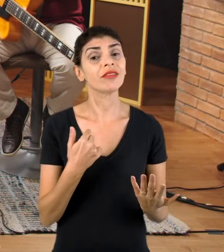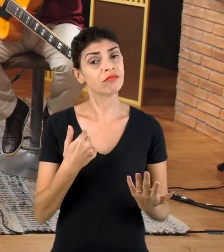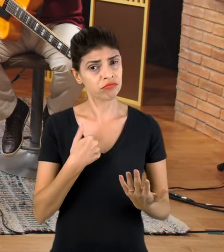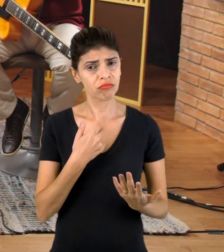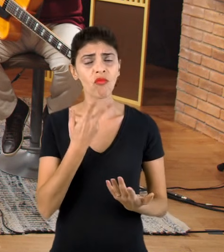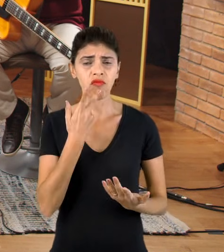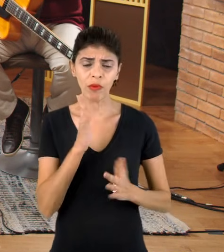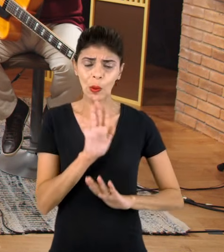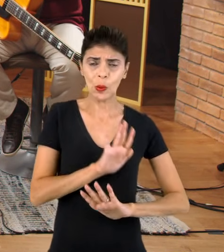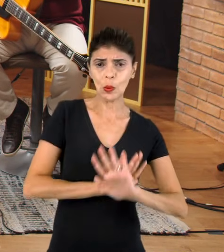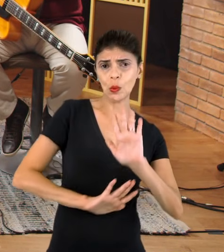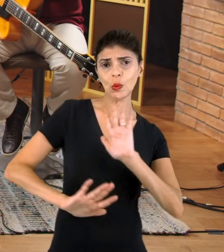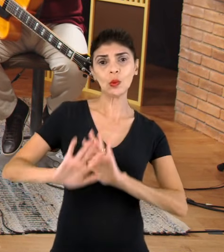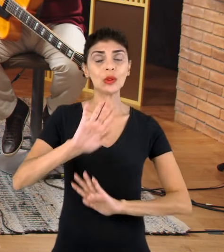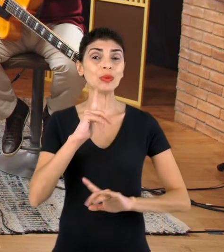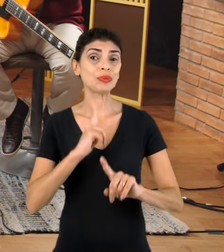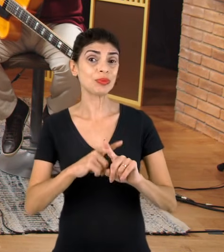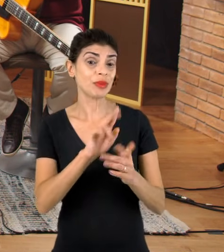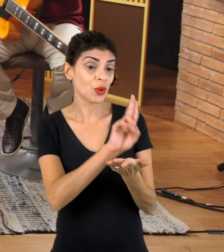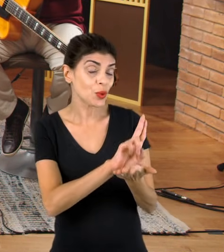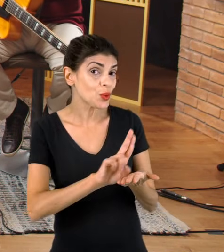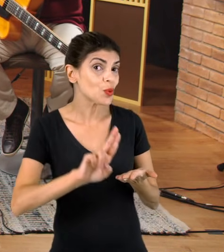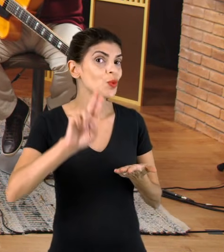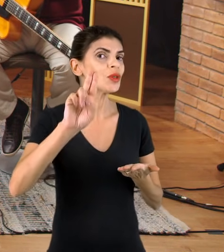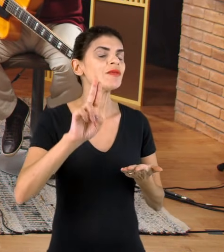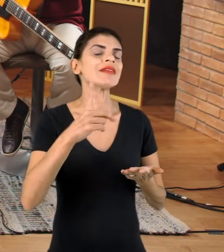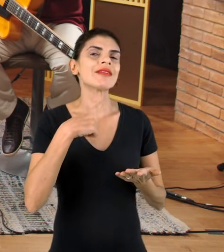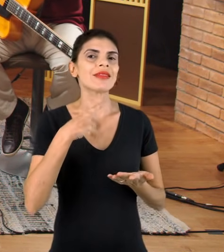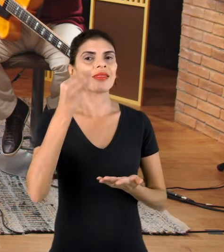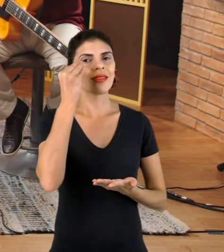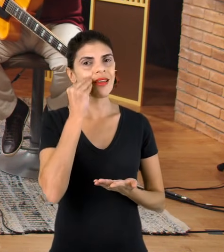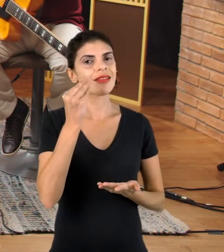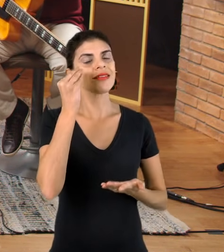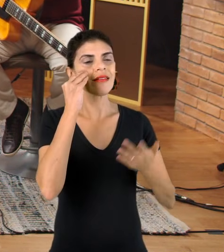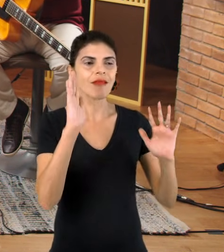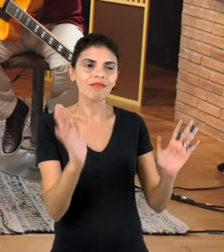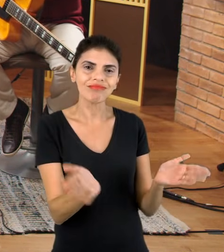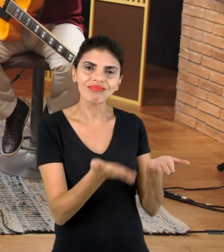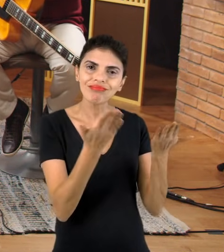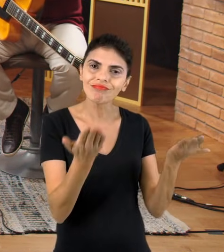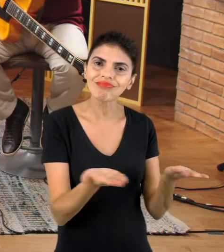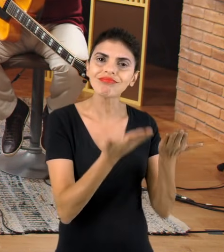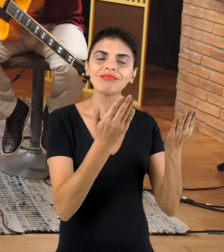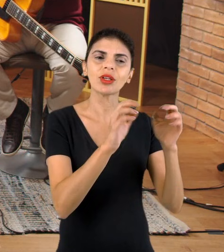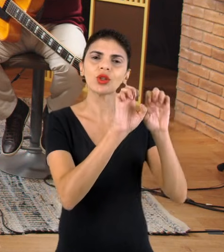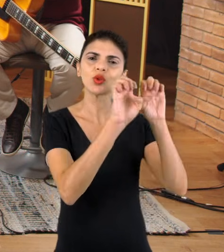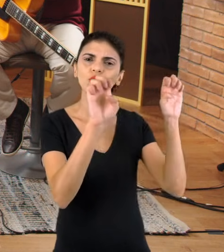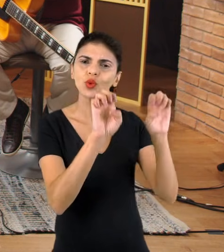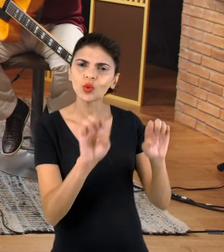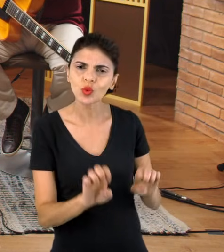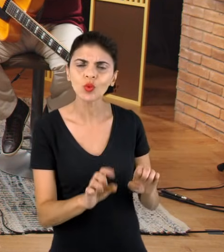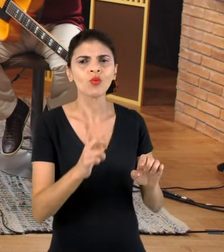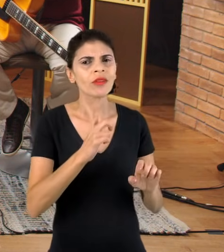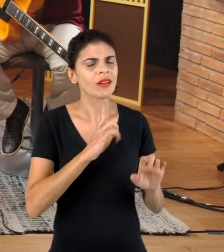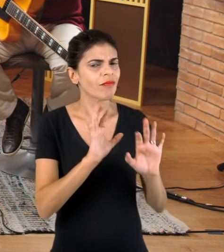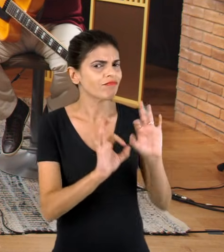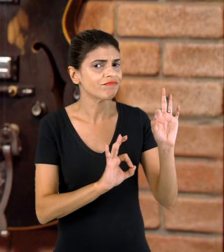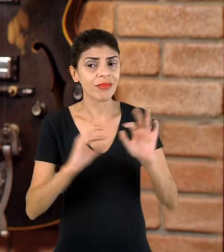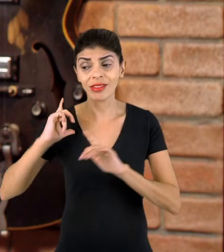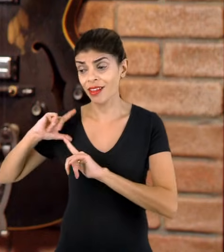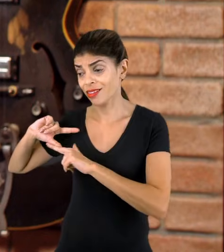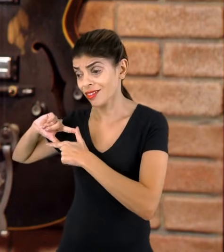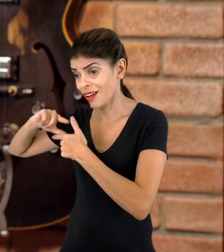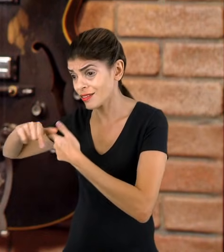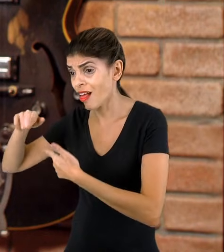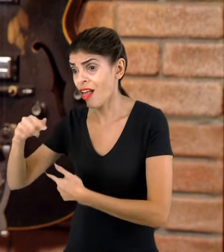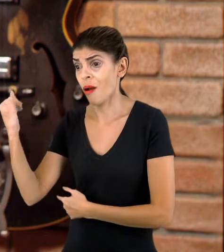Eu falo isso com muito cuidado, porque a gente está falando de uma universidade também que Claro. tenta manter toda Sim. uma estrutura, Uma